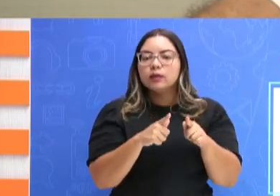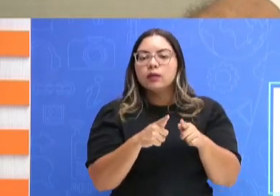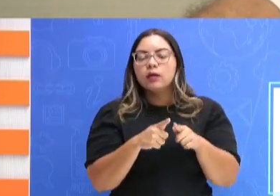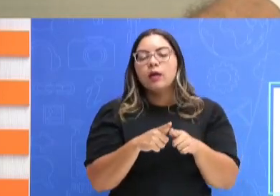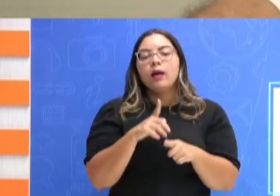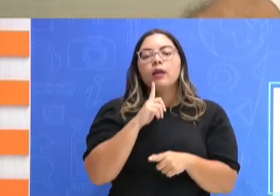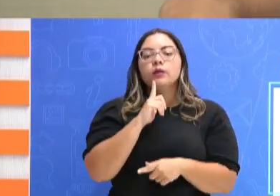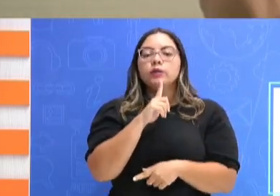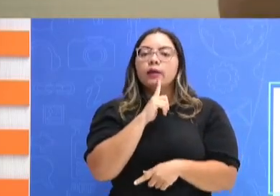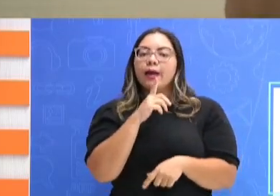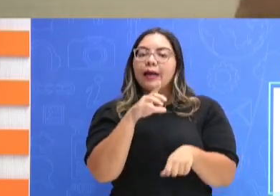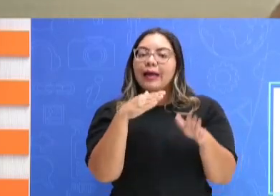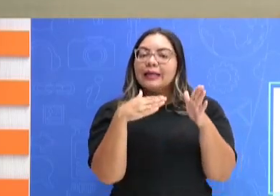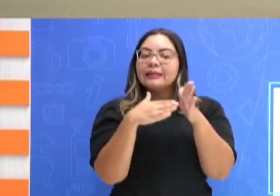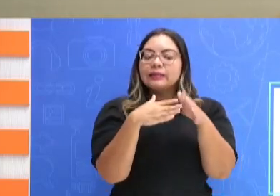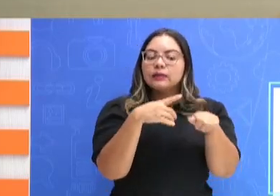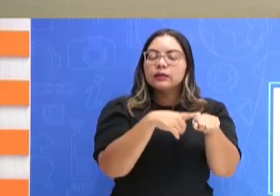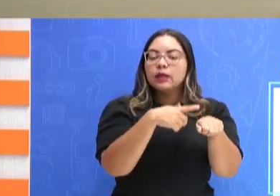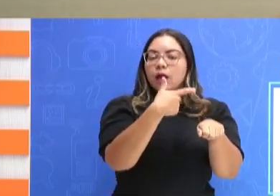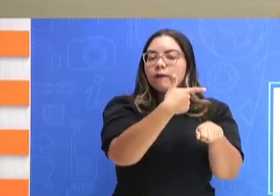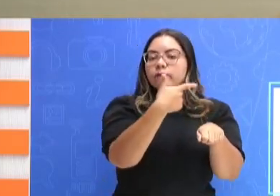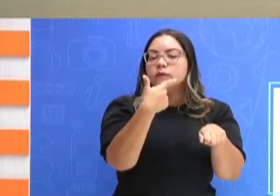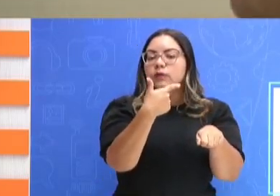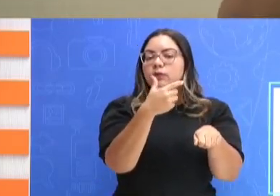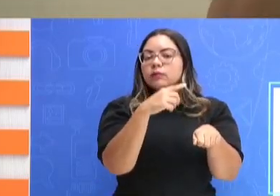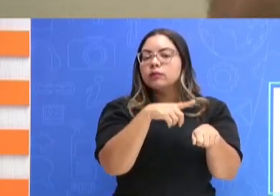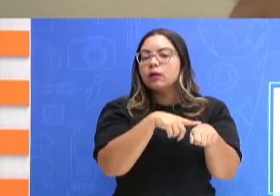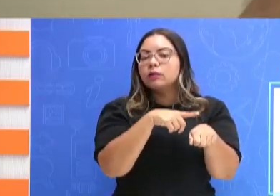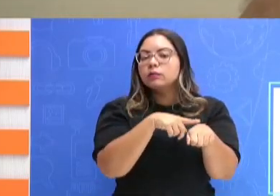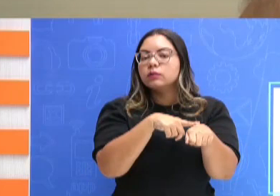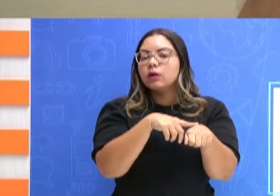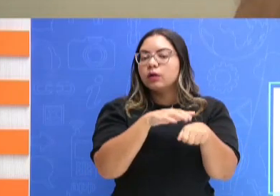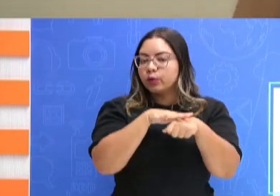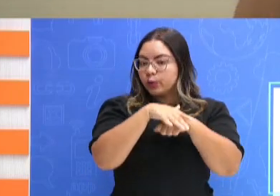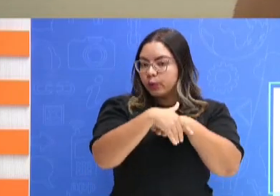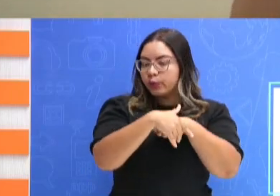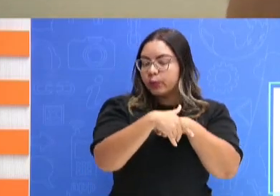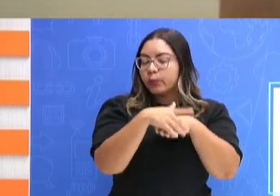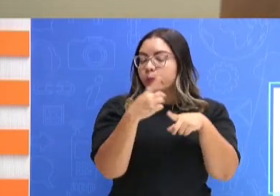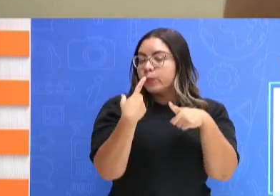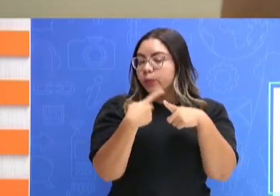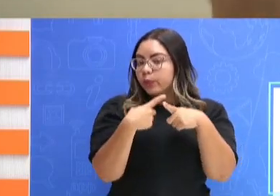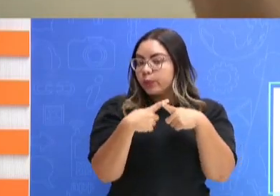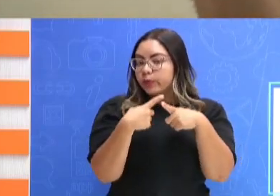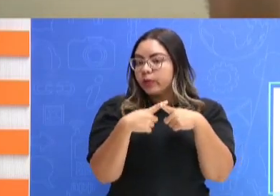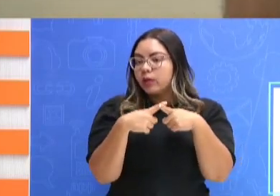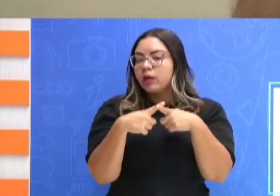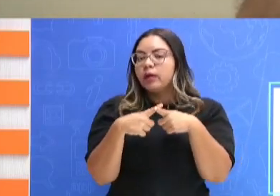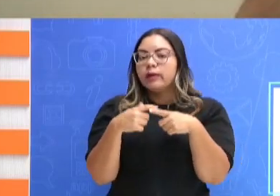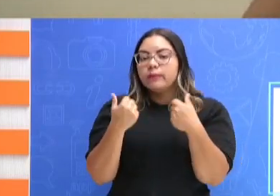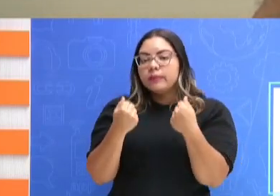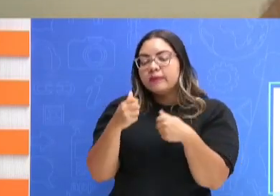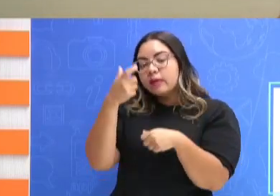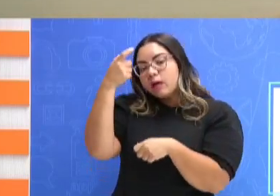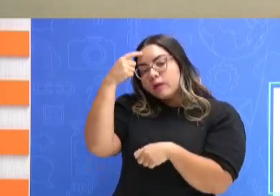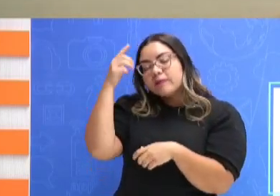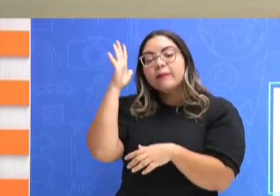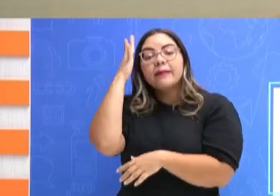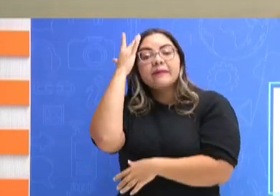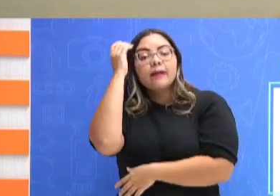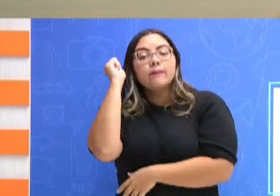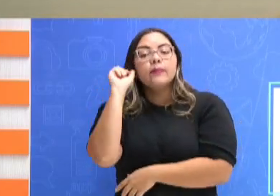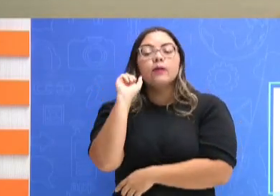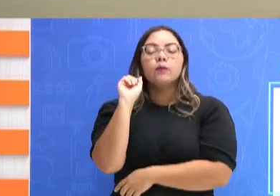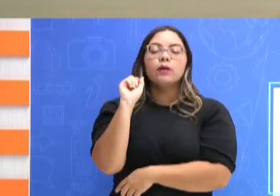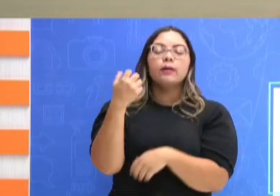horas, tá? O que a gente entende? Por que só até as 22 horas? O que a gente entende que até as 22 horas, ainda, a pessoa ainda está consciente que está em bar e vai saber